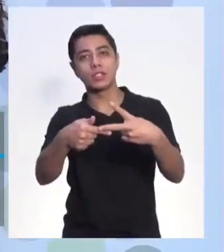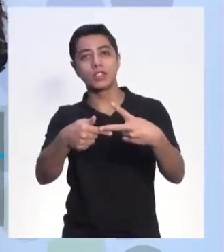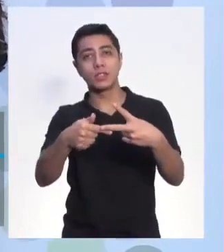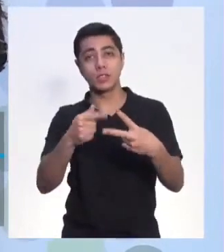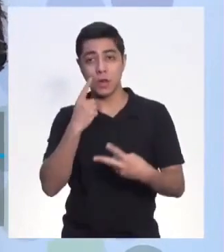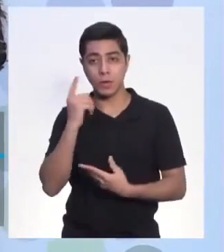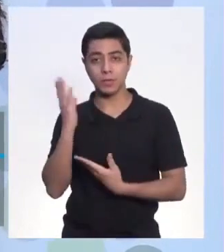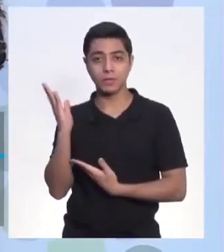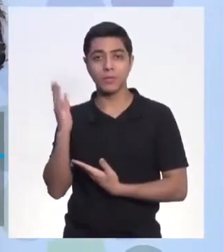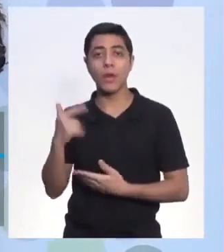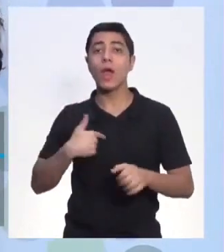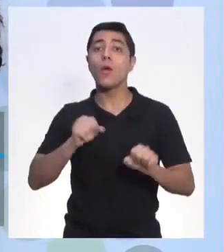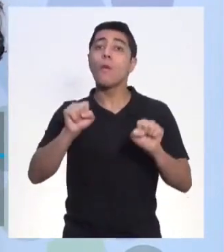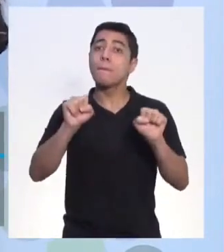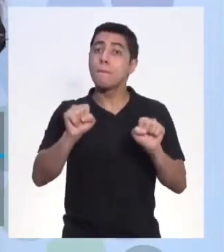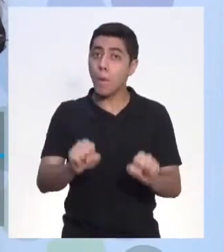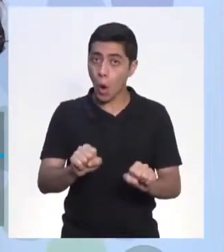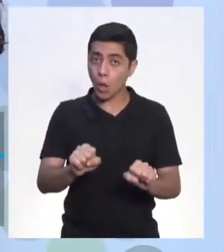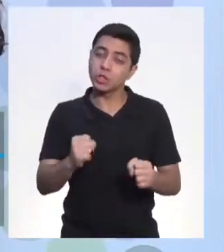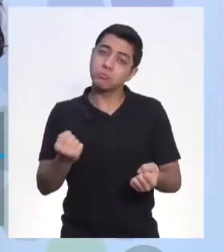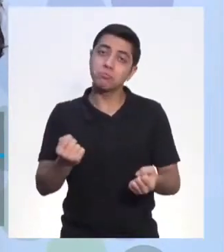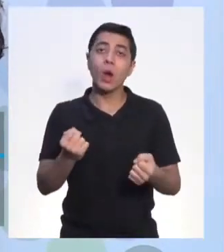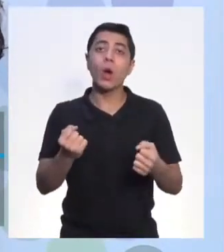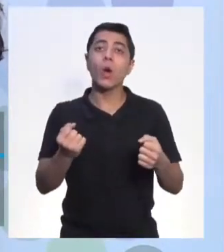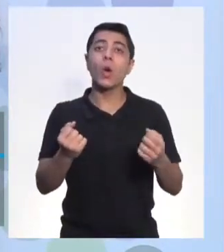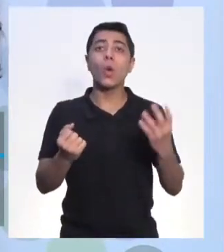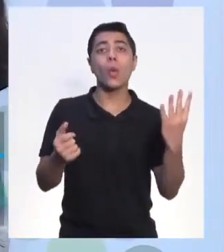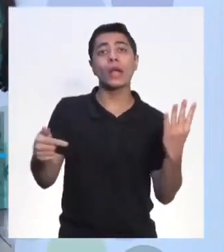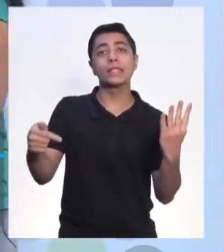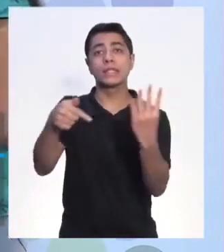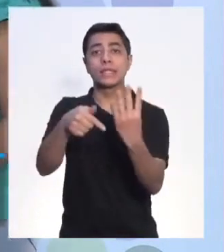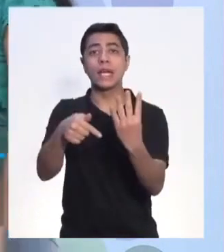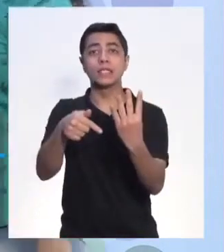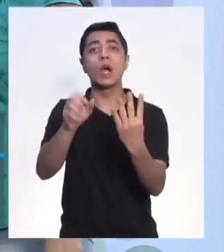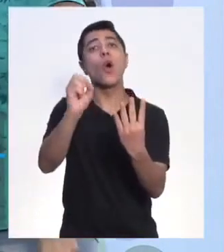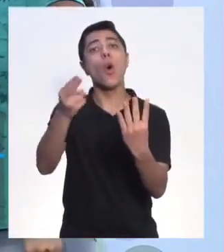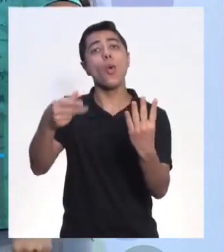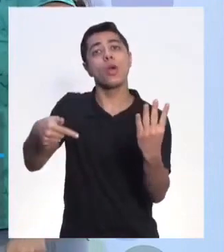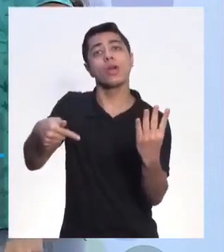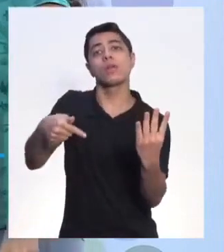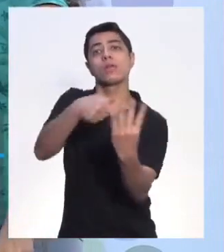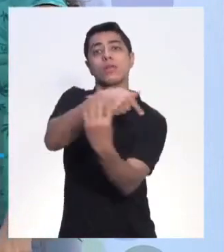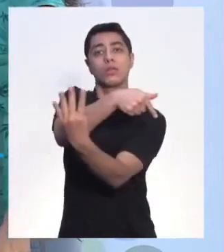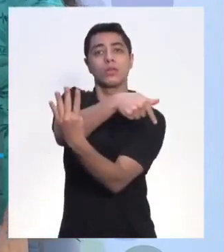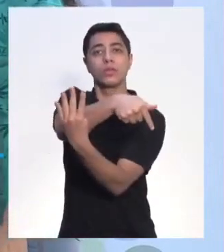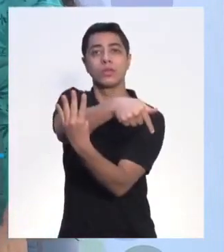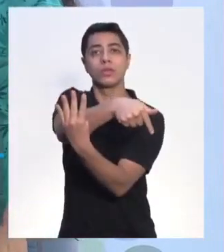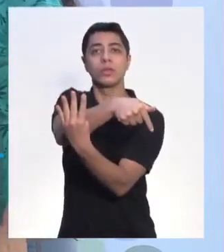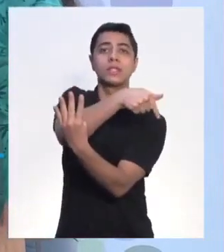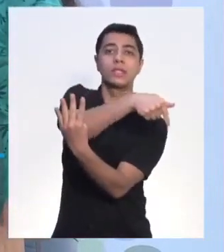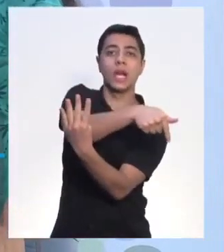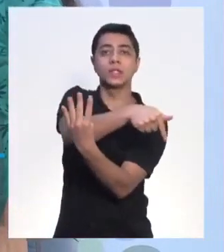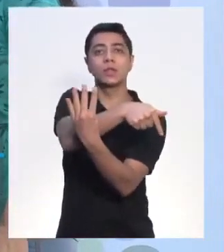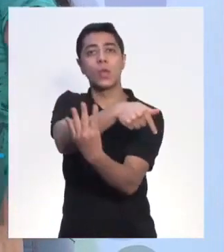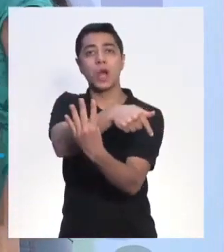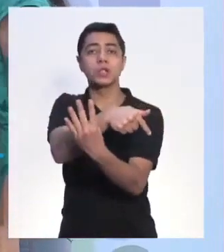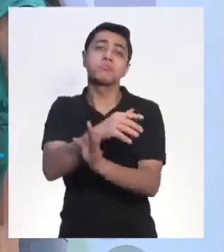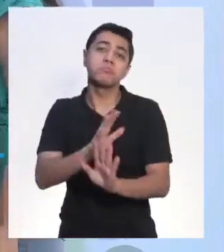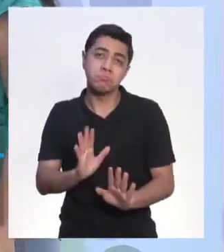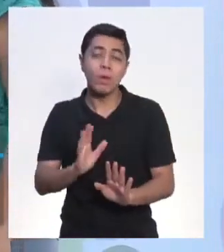total de possibilidades, duas possibilidades, que é 2 vezes